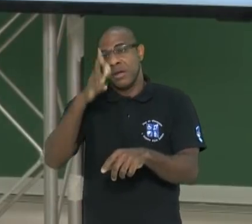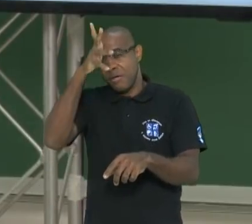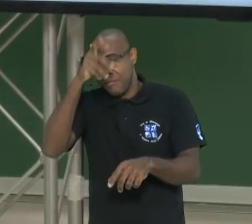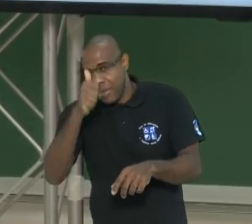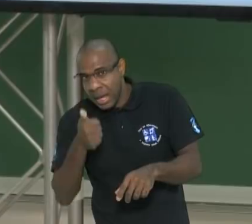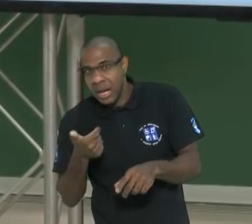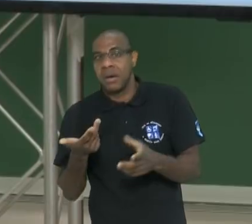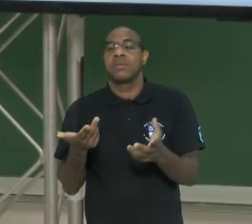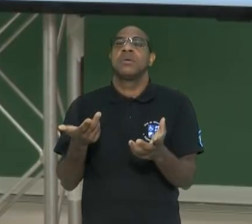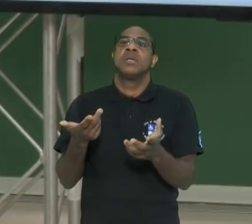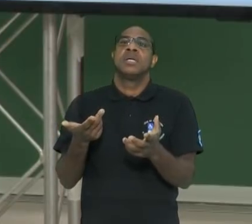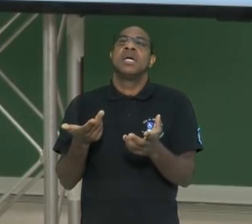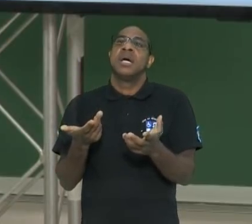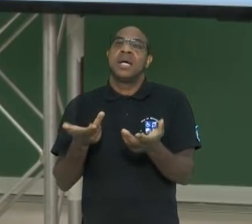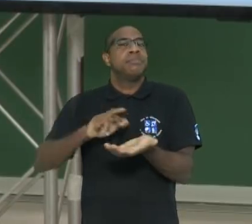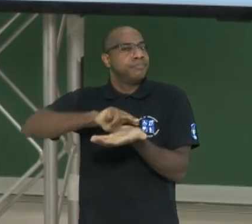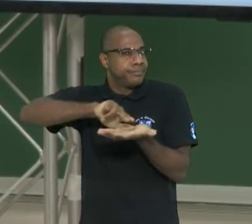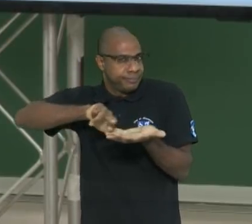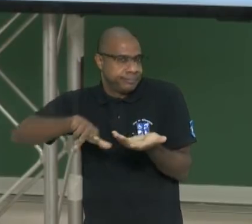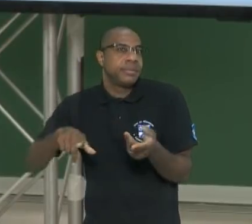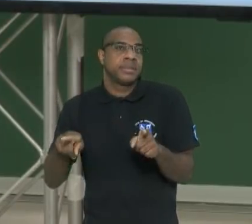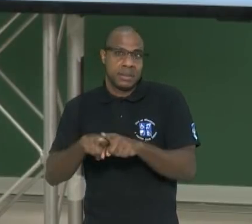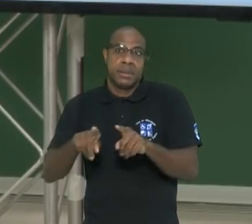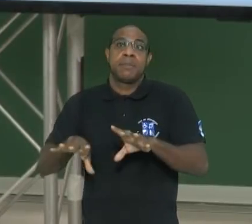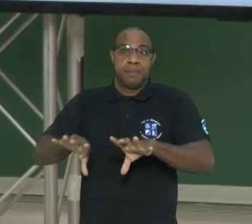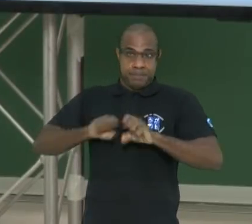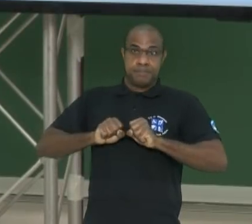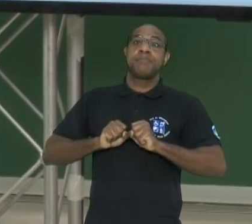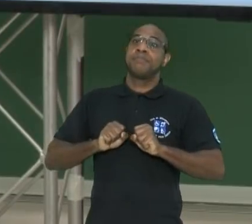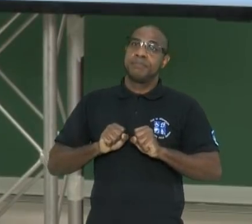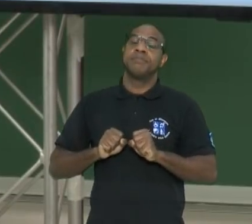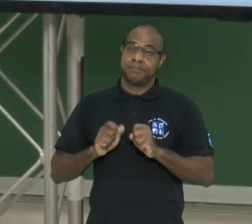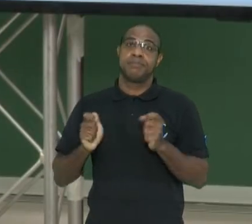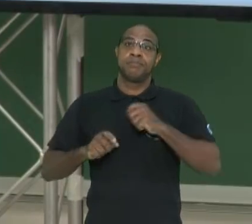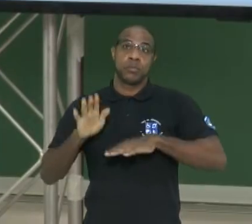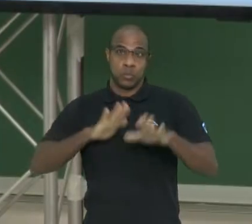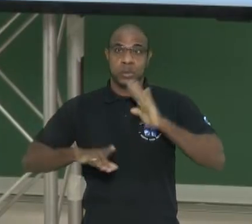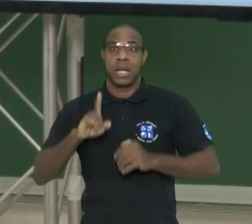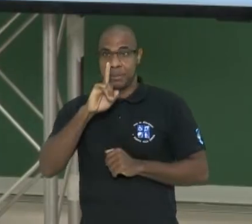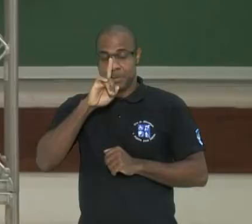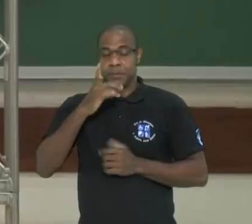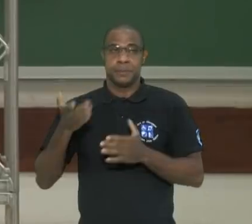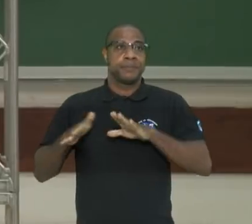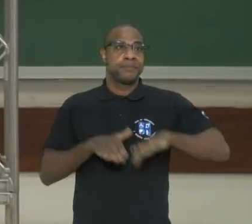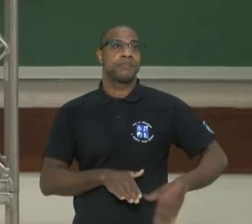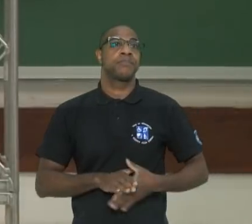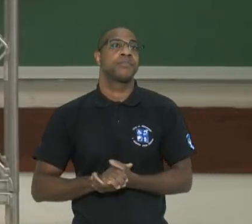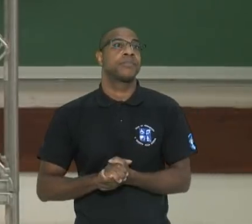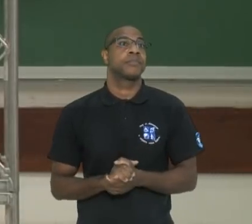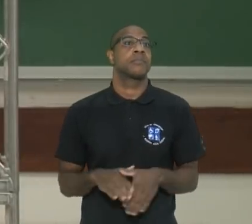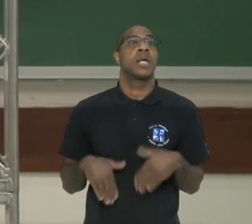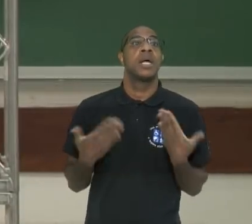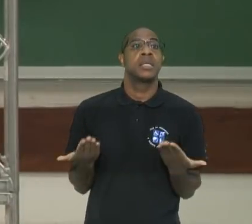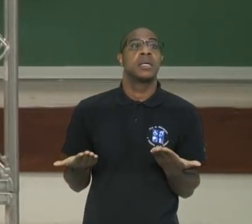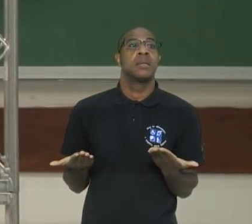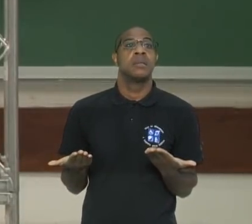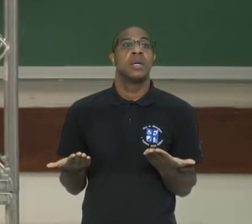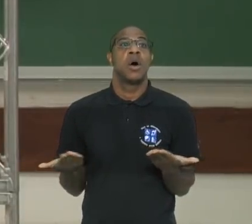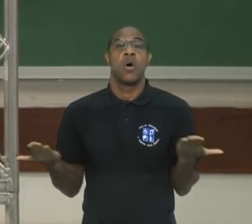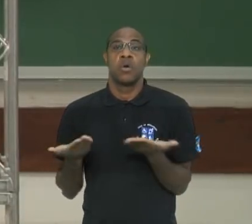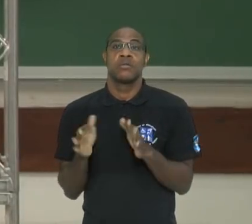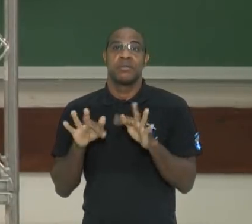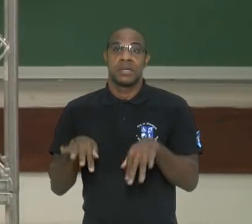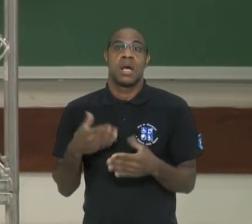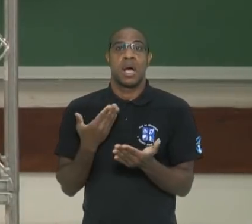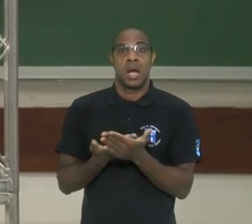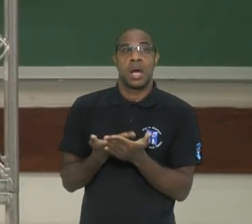que também transmitem o protozoário, certo? Muito bem. Com isso, a gente encerra a nossa aula de